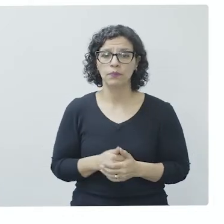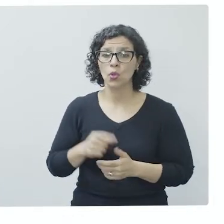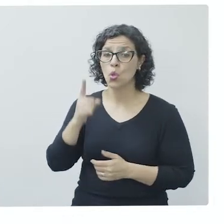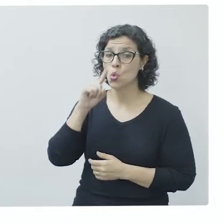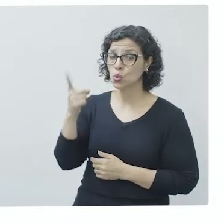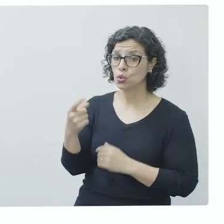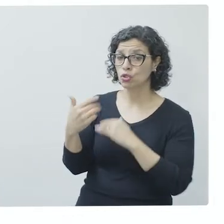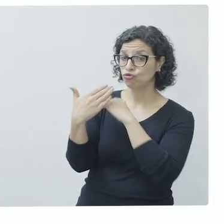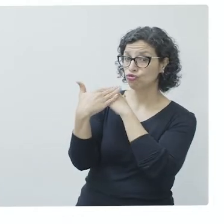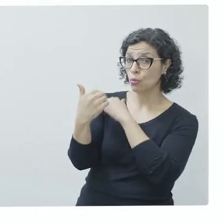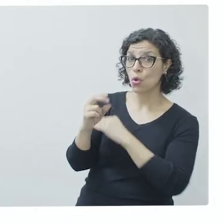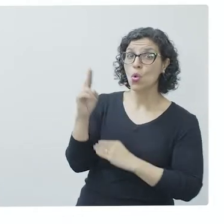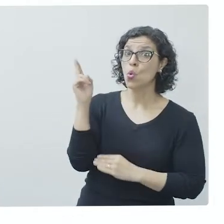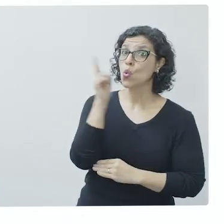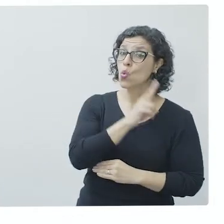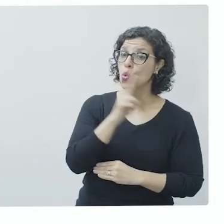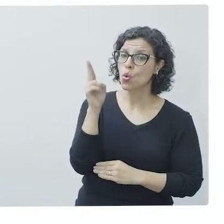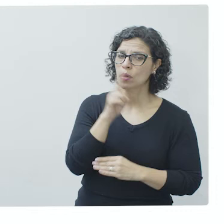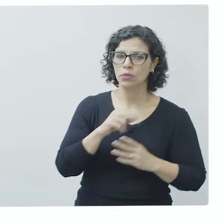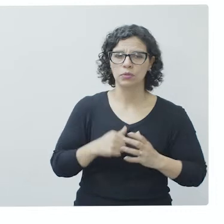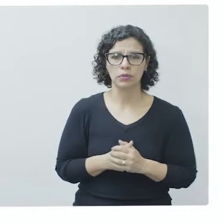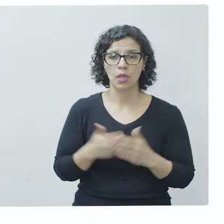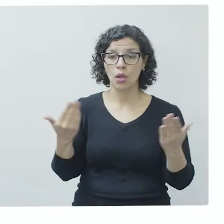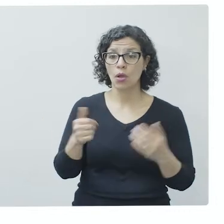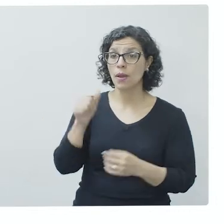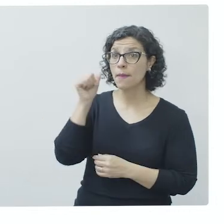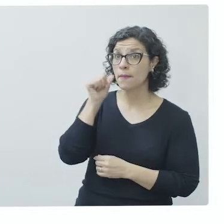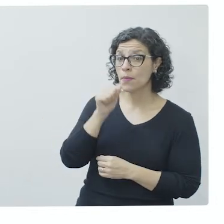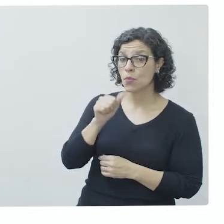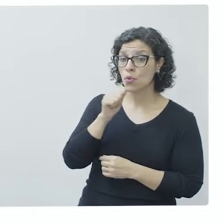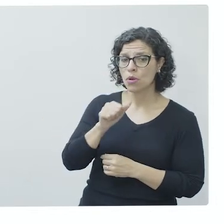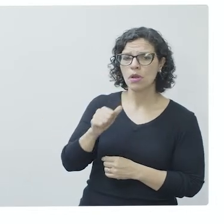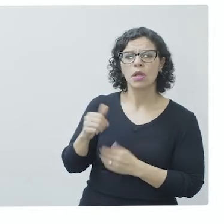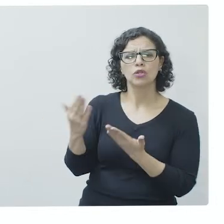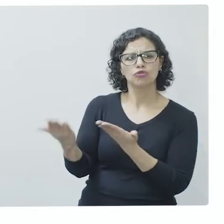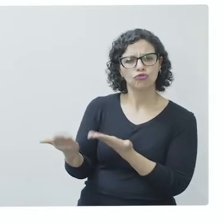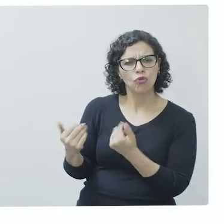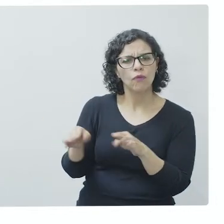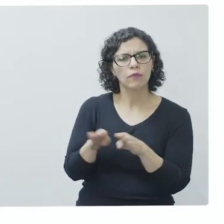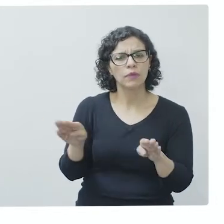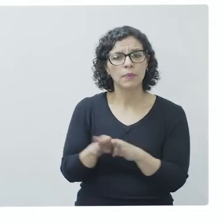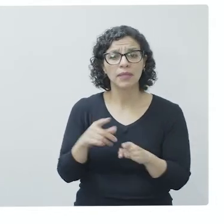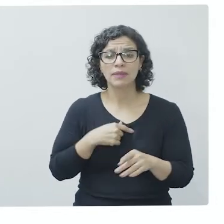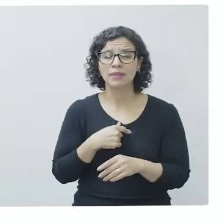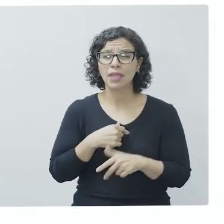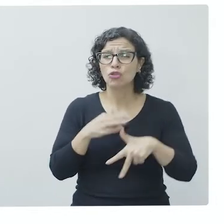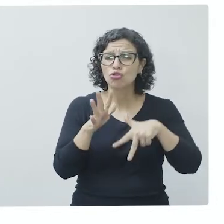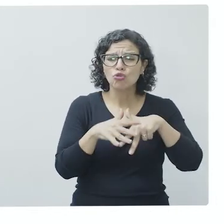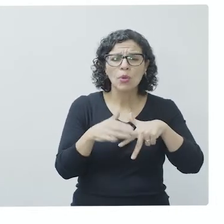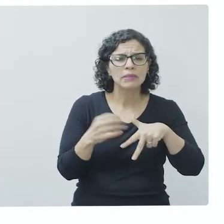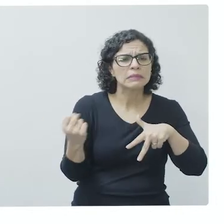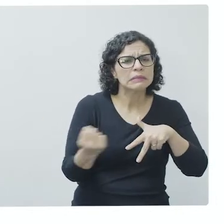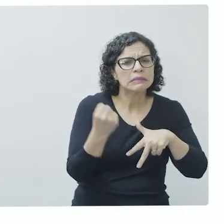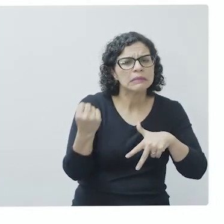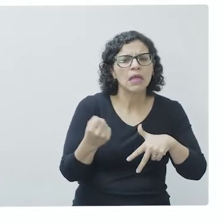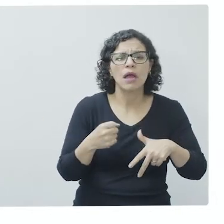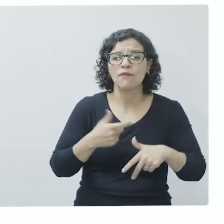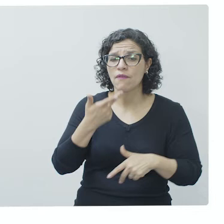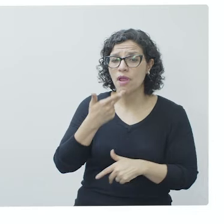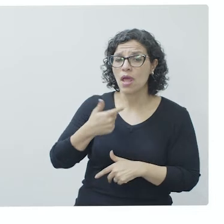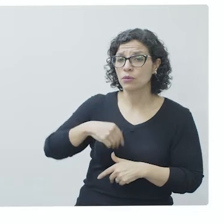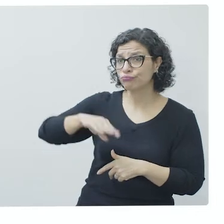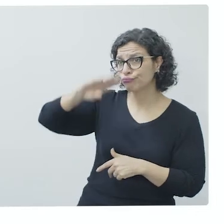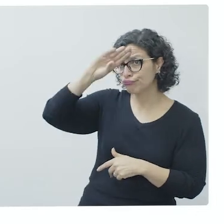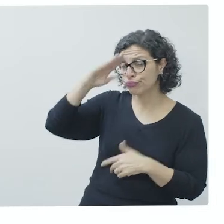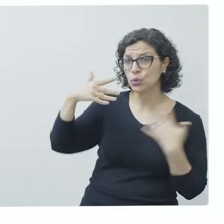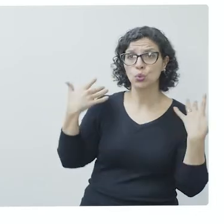afora. Um dia recebeu um chamado. Era urgente. Uma moça estava gravemente enferma. Disseram que